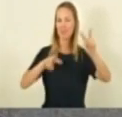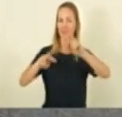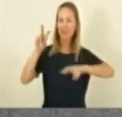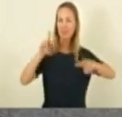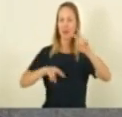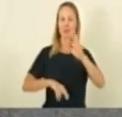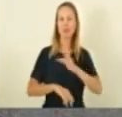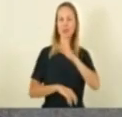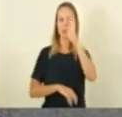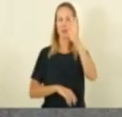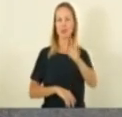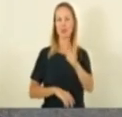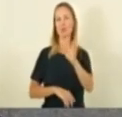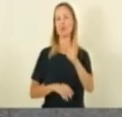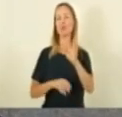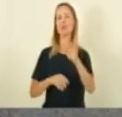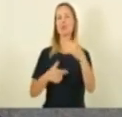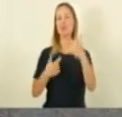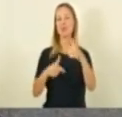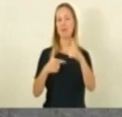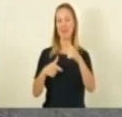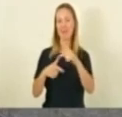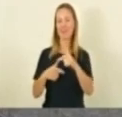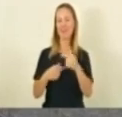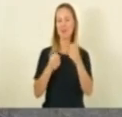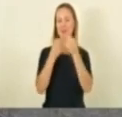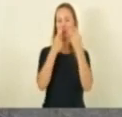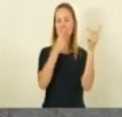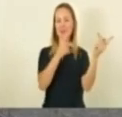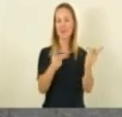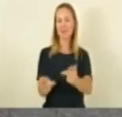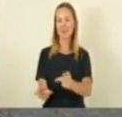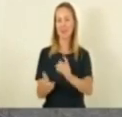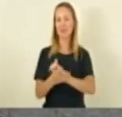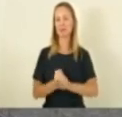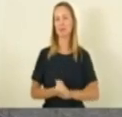futura casa legislativa, né? Seja bem-vindo, meu camarada.